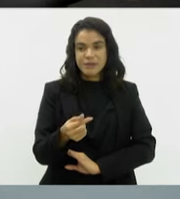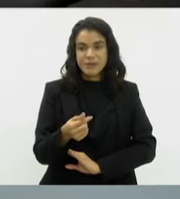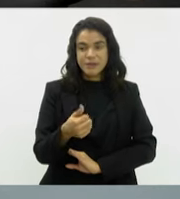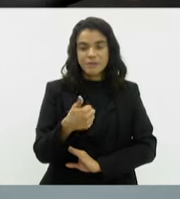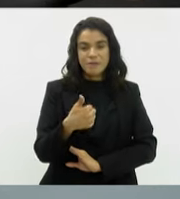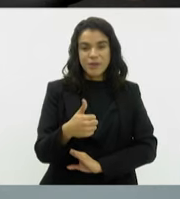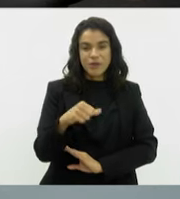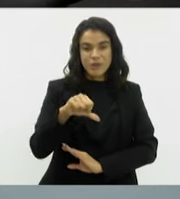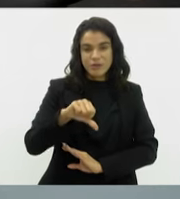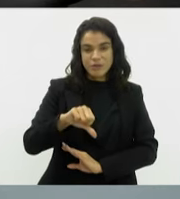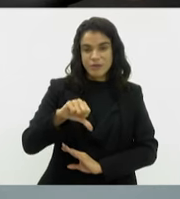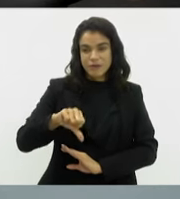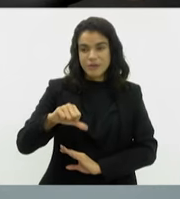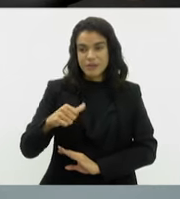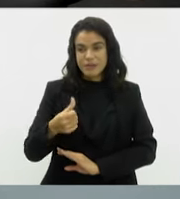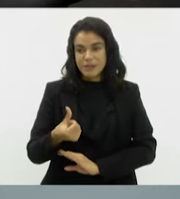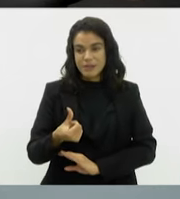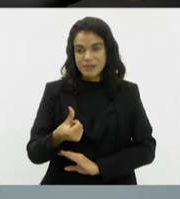de 96.